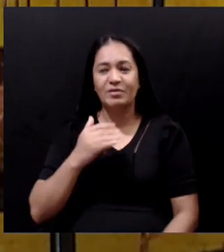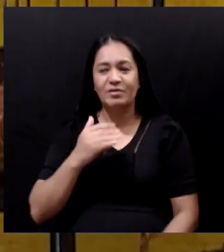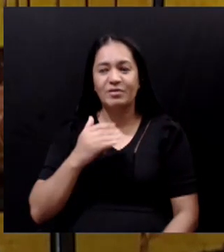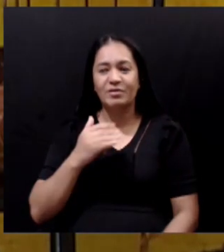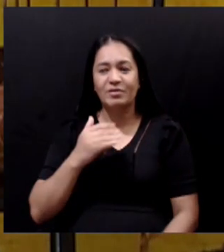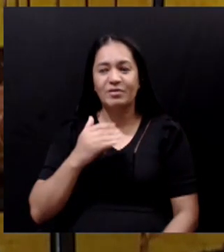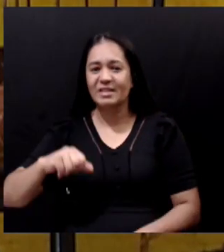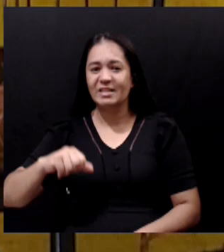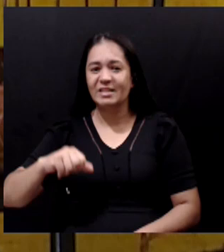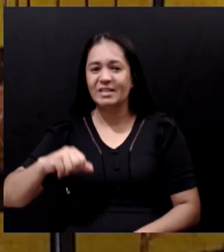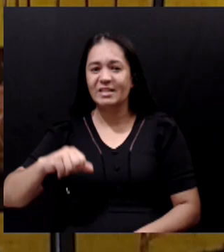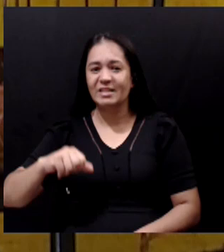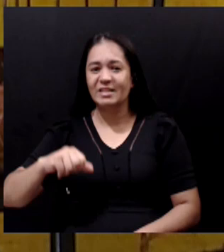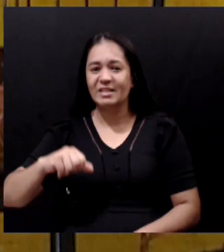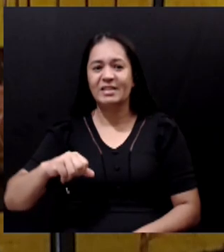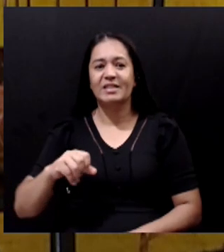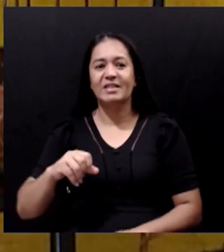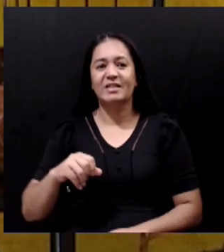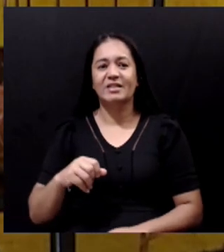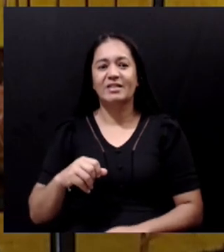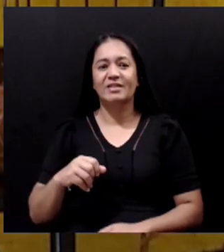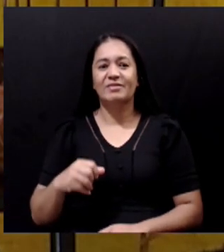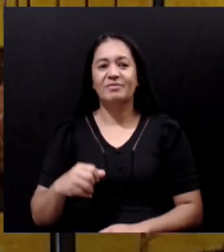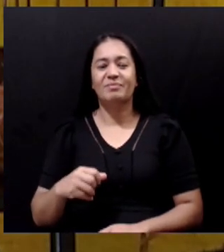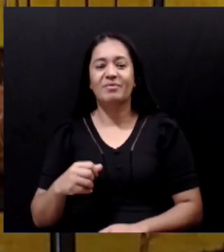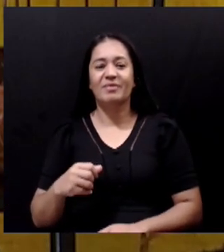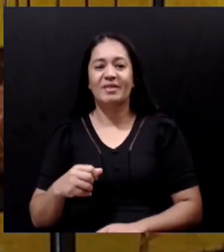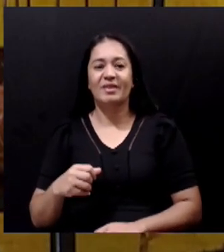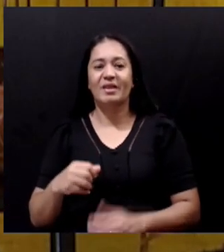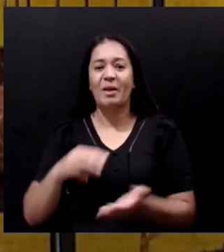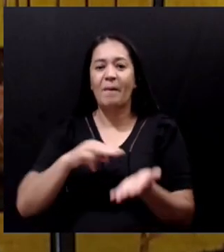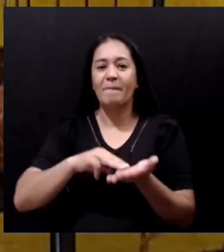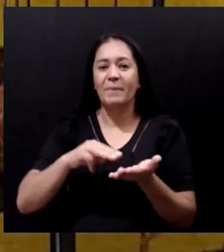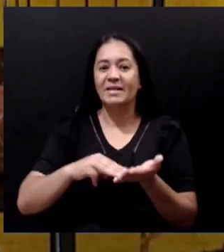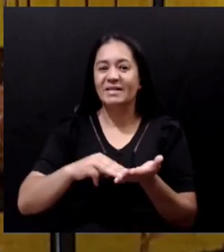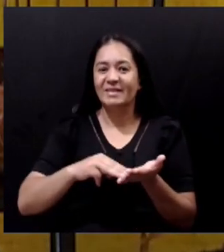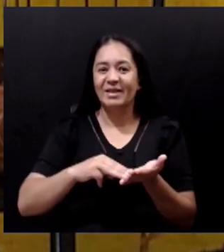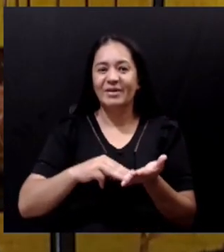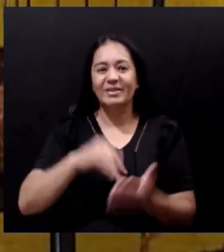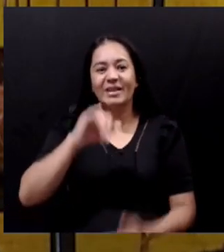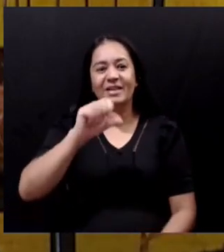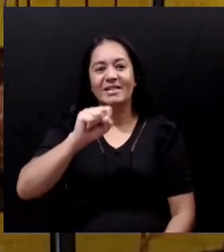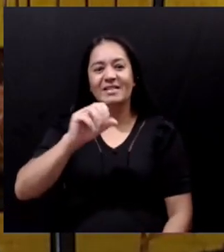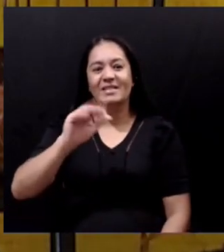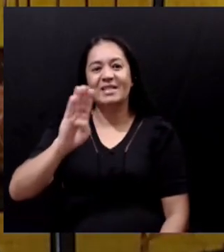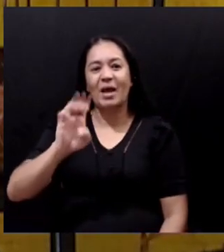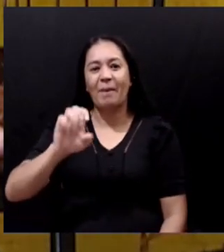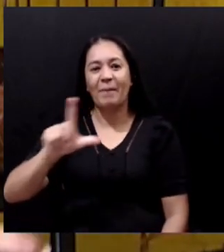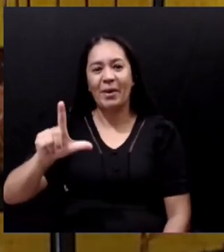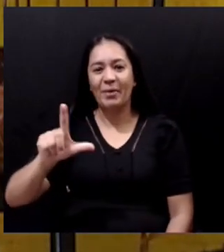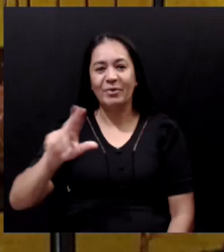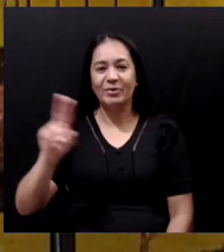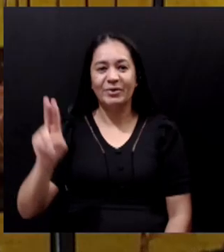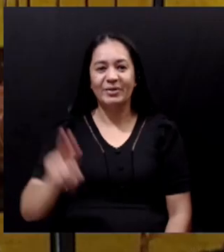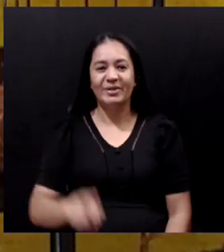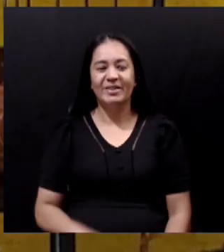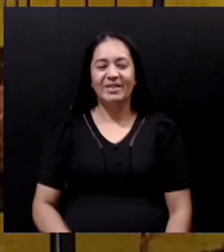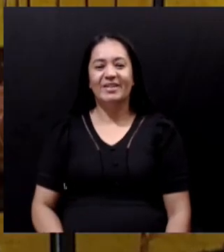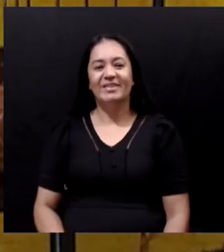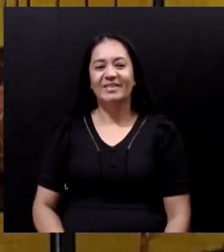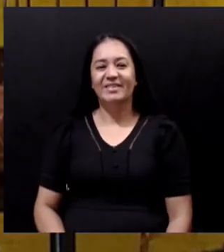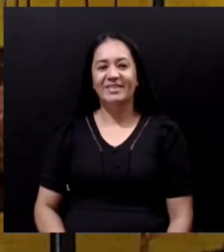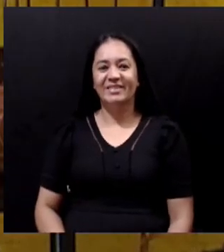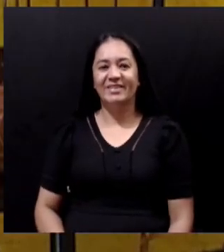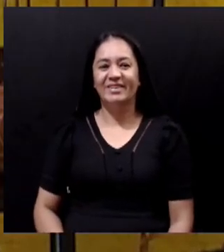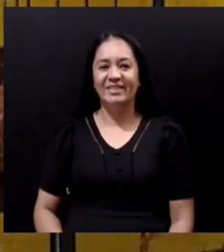bloco, 2921, pastel da Isabel. Colocou desse jeito. Aí ele já entrou no grupo e falou assim,